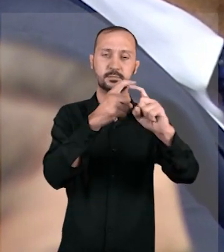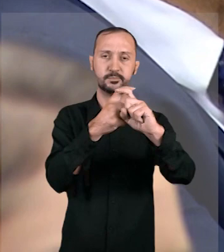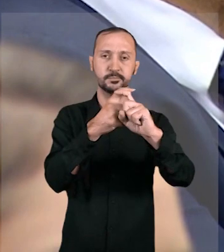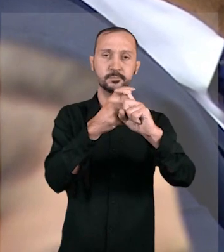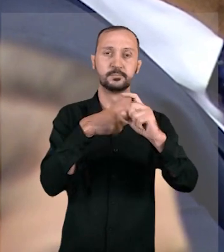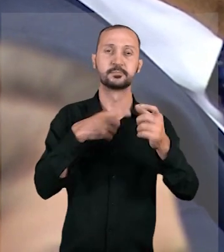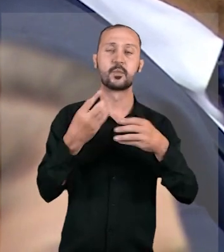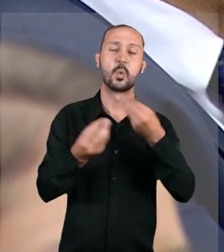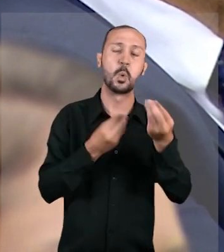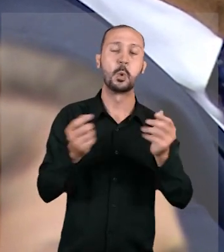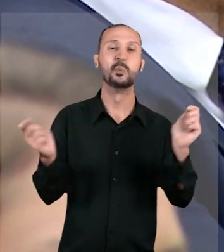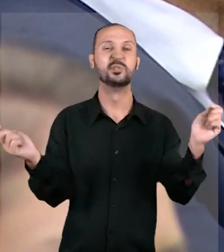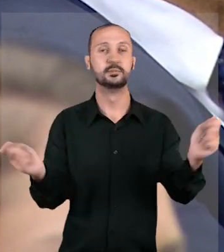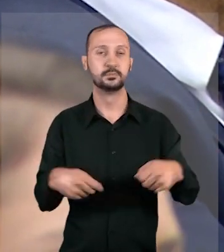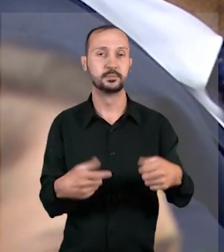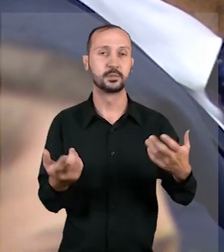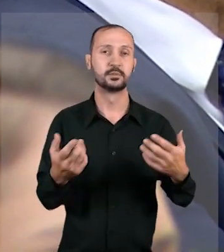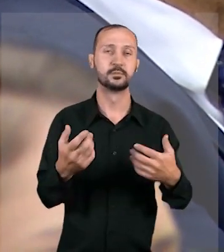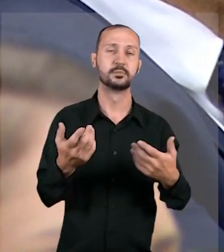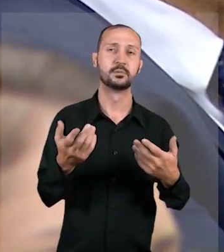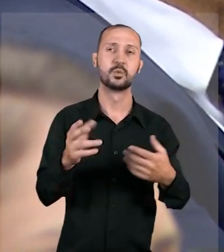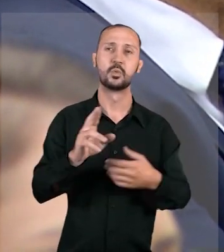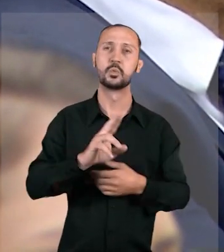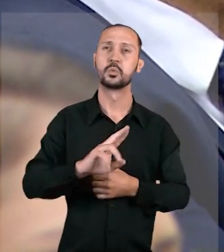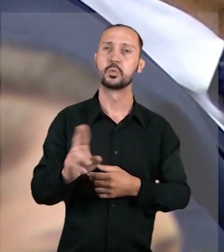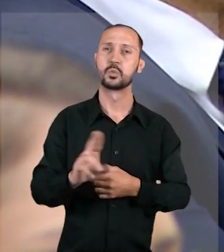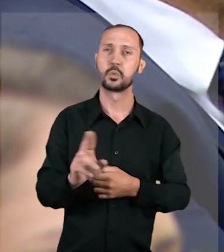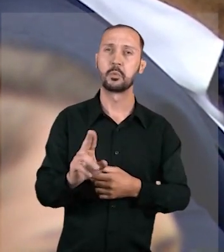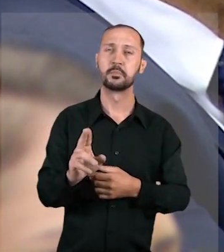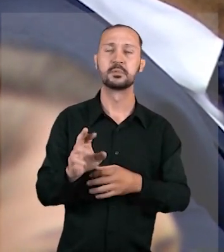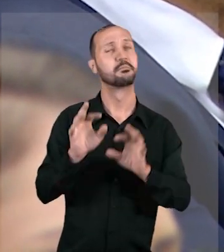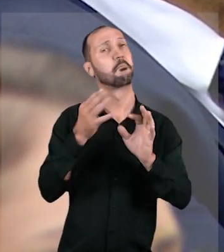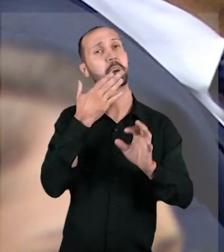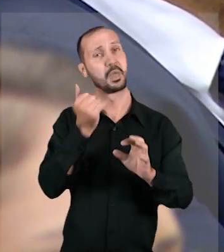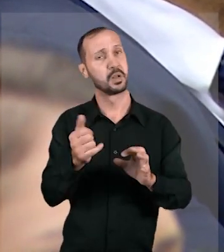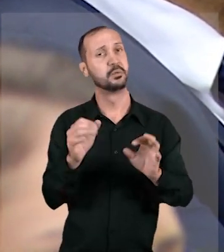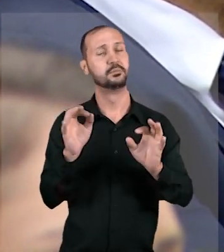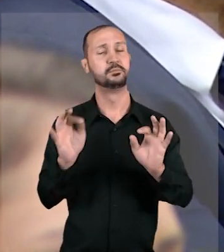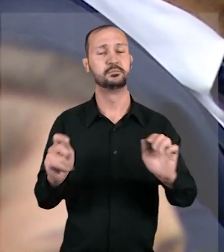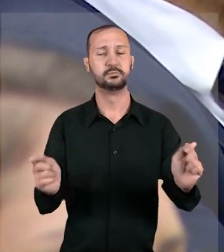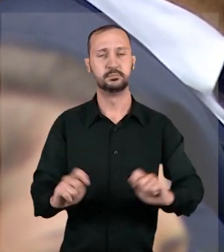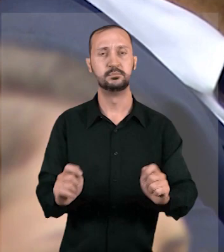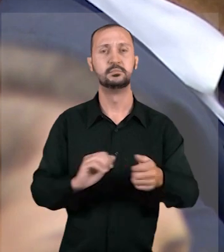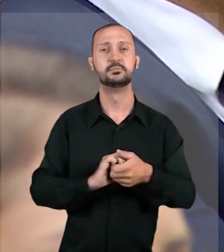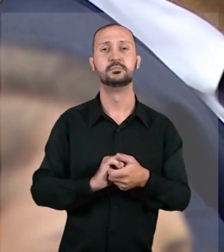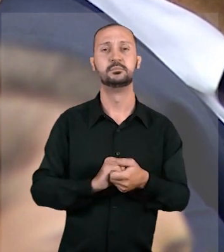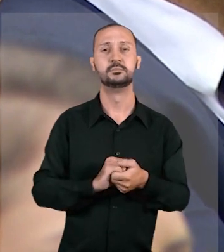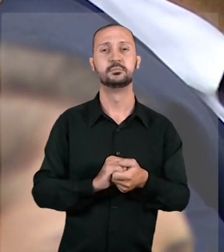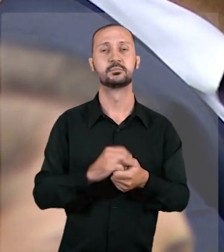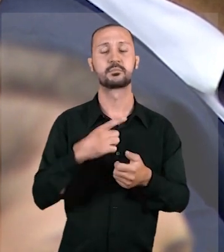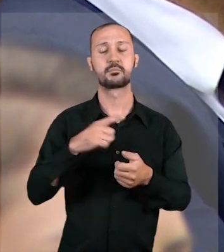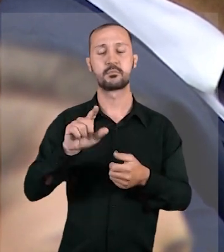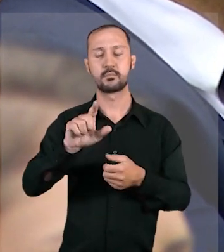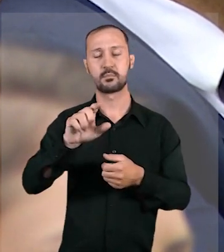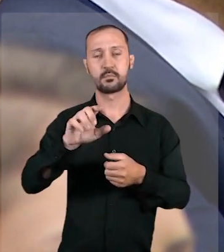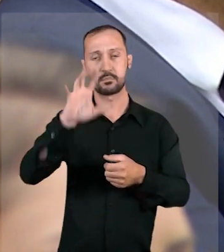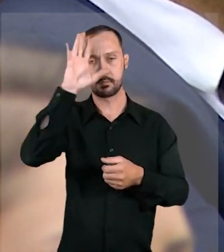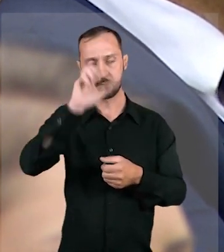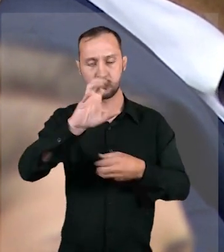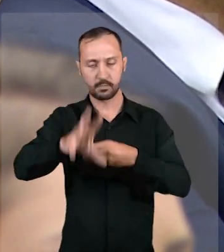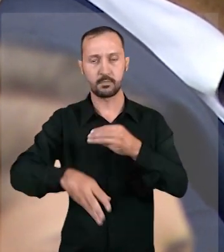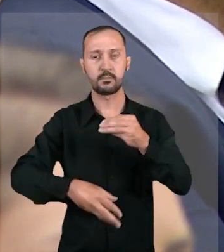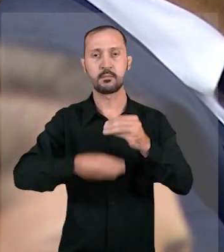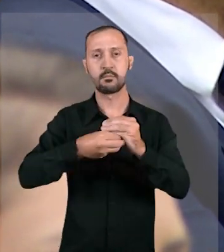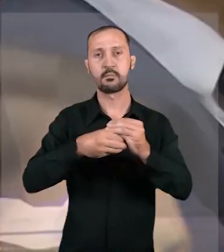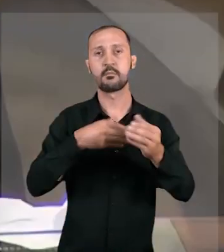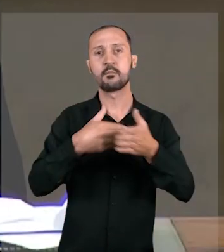que cláusula de desempenho é uma denominação mais apropriada. Eu certamente incluiria esta decisão